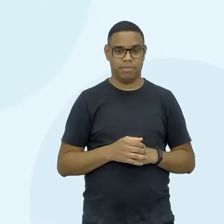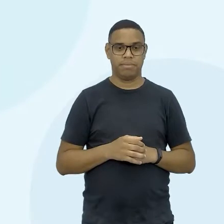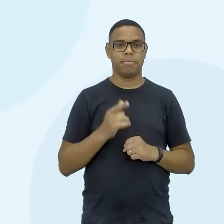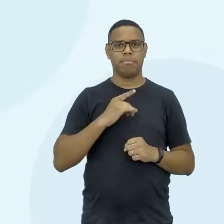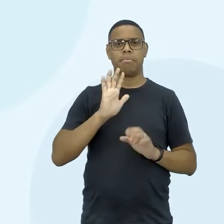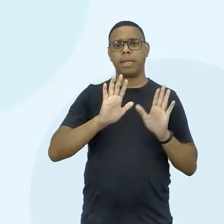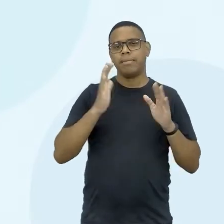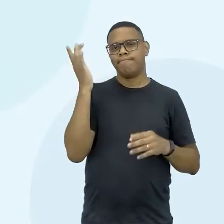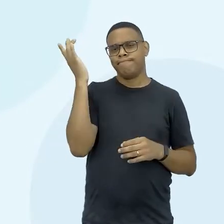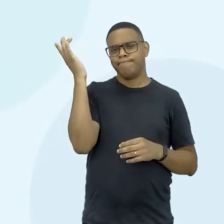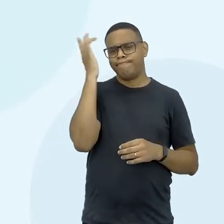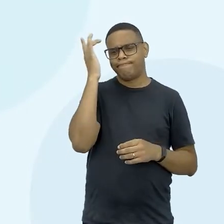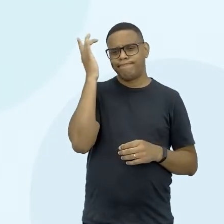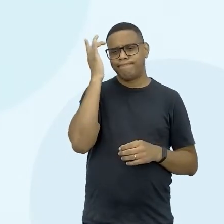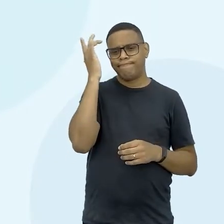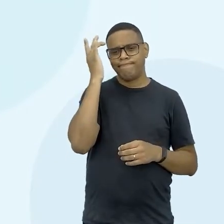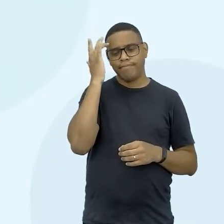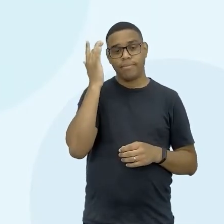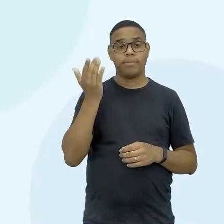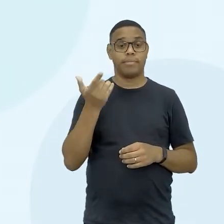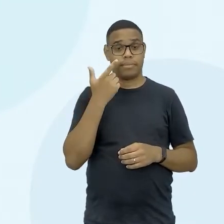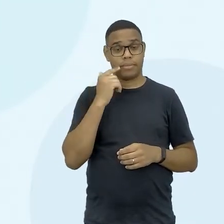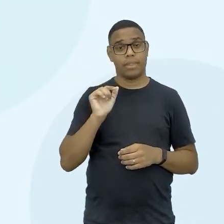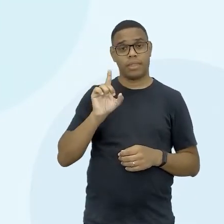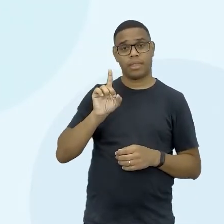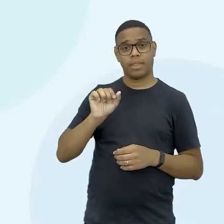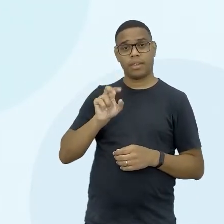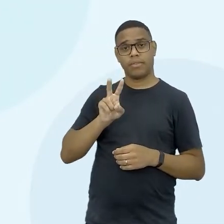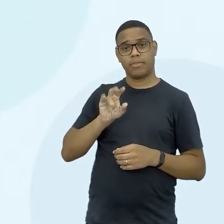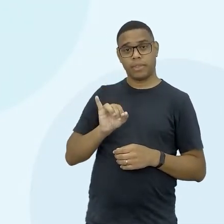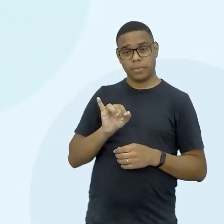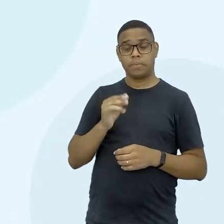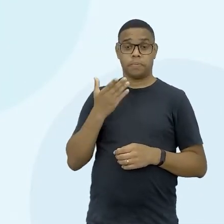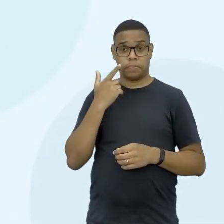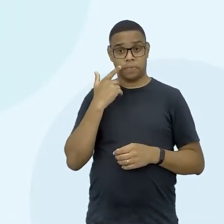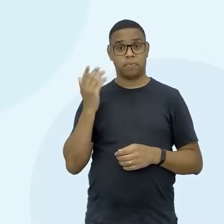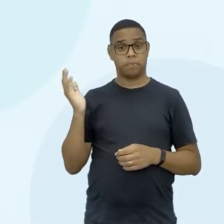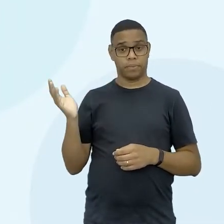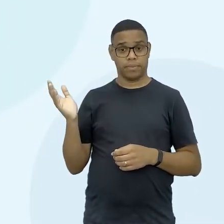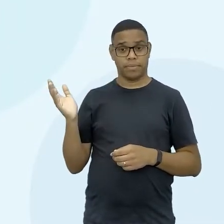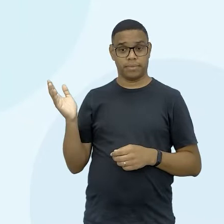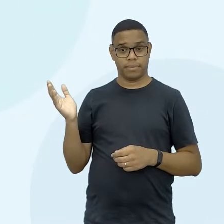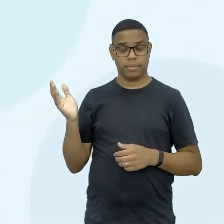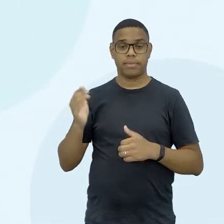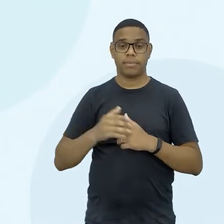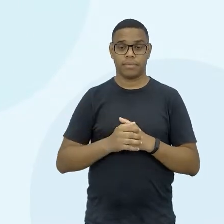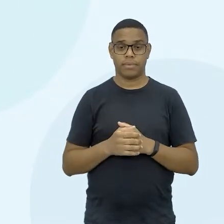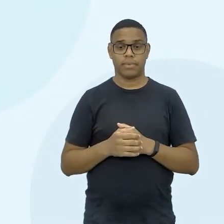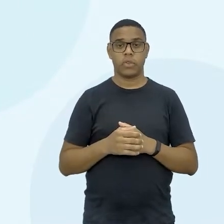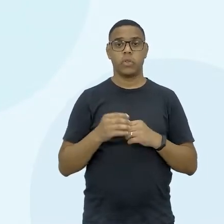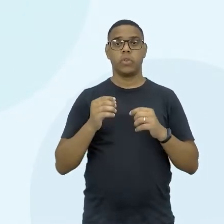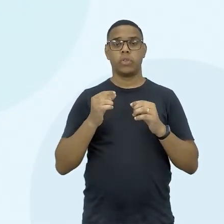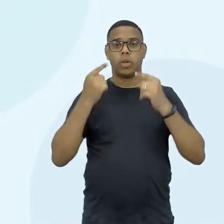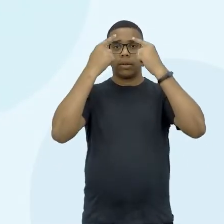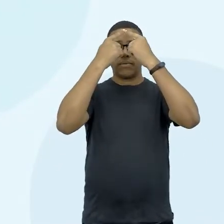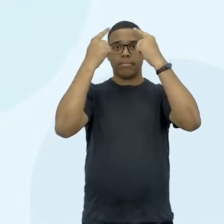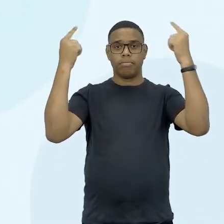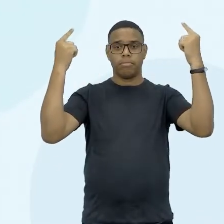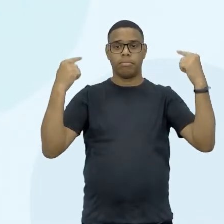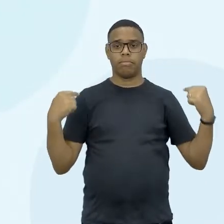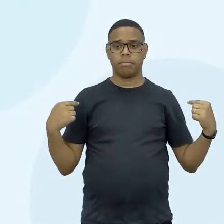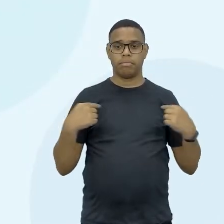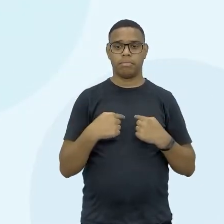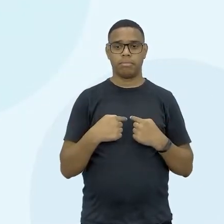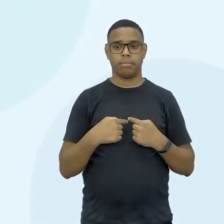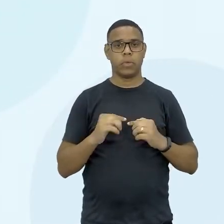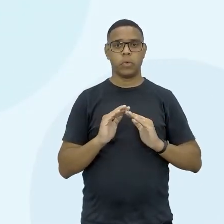genial. Bom, tá aí o Davi, e aí uma releitura só de uma parte da